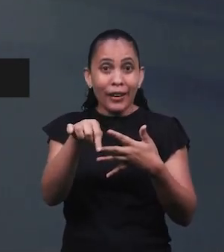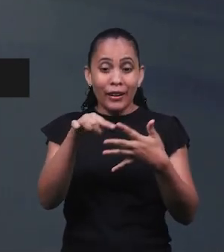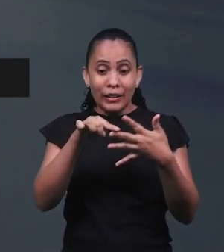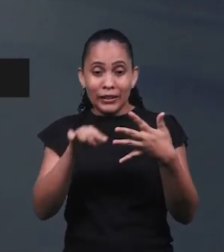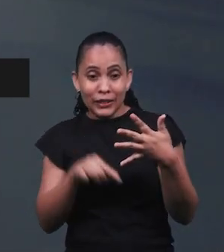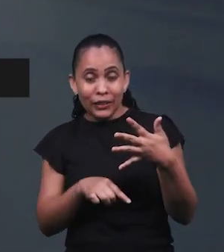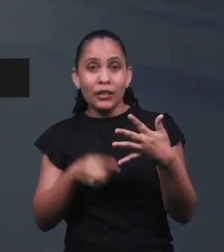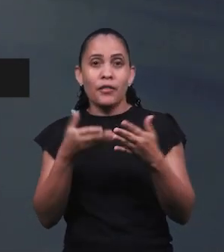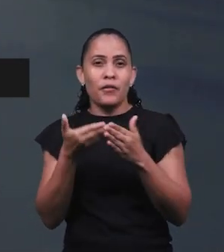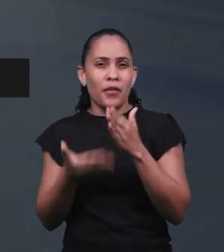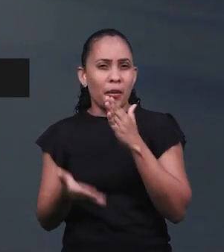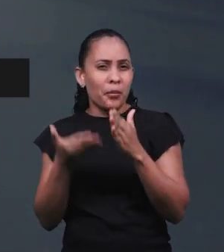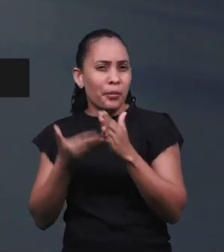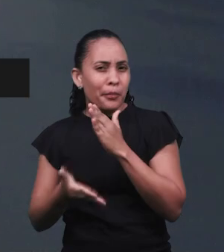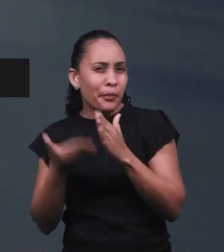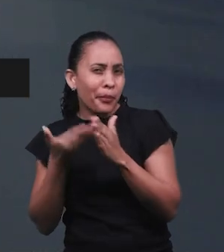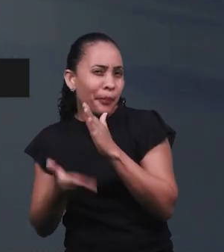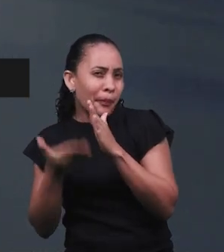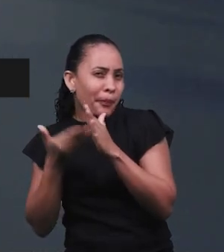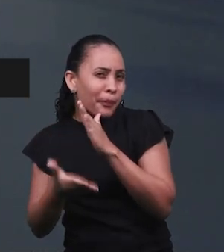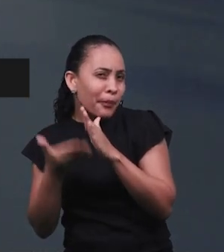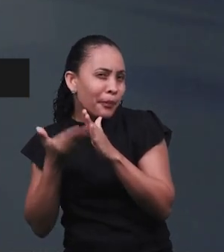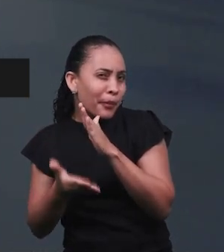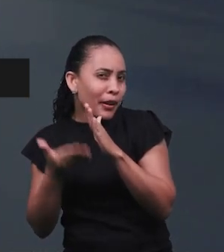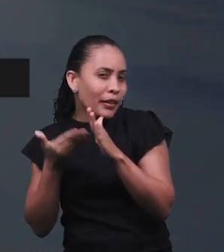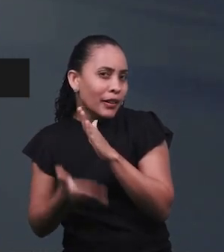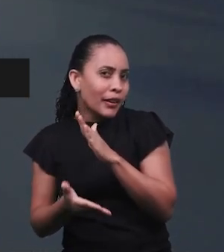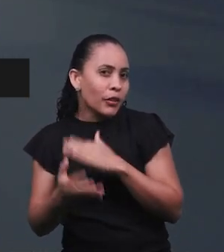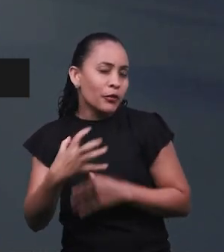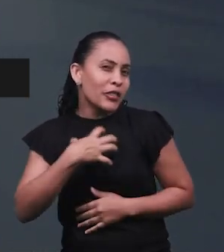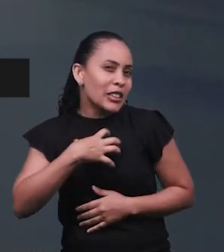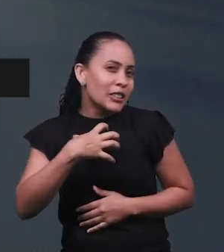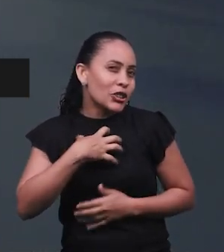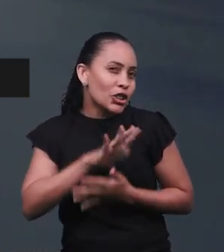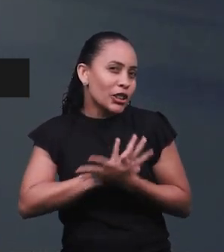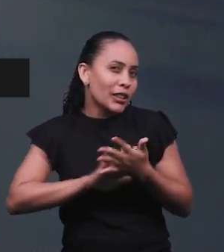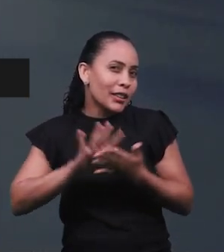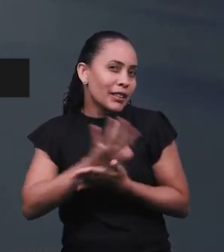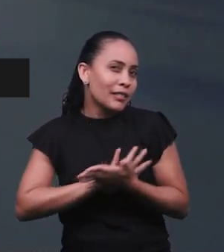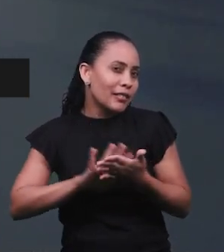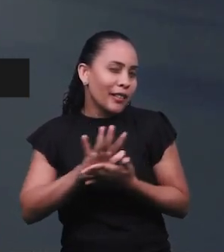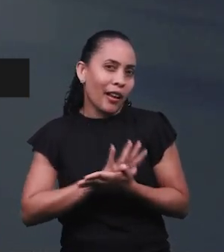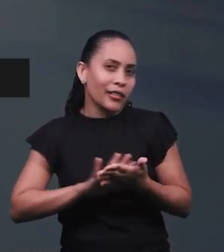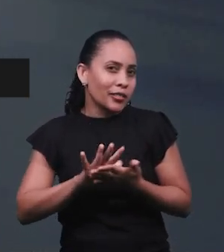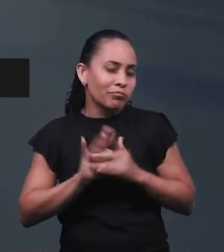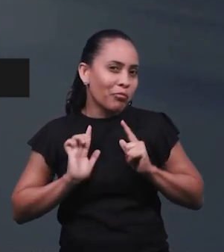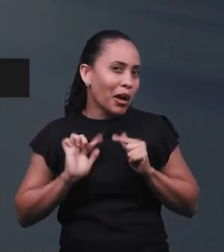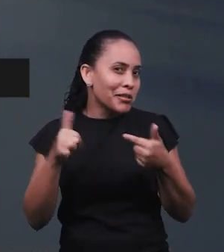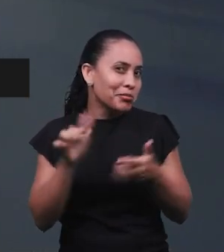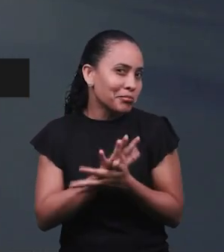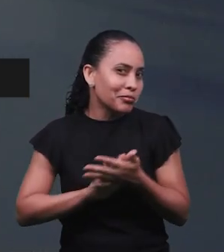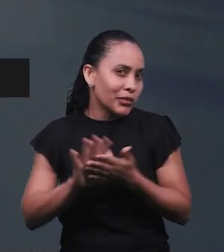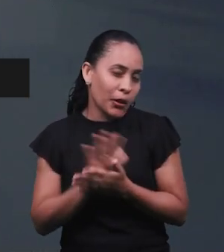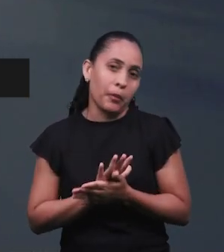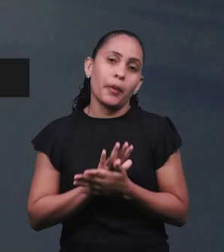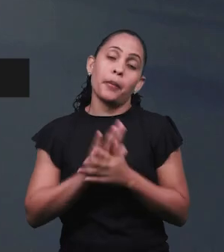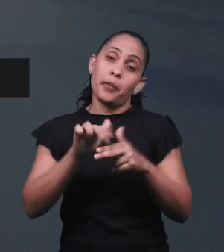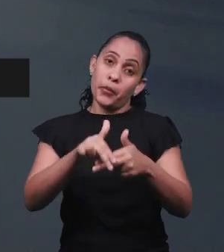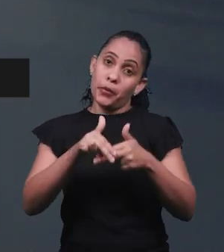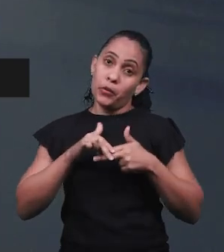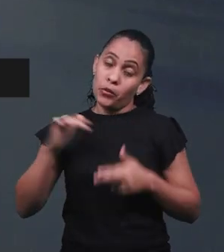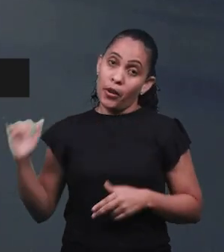vai perdendo a função renal, sem ter nenhum sintoma. E aí a importância